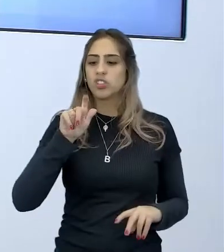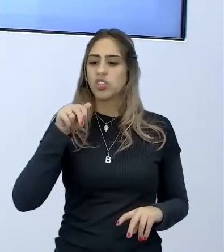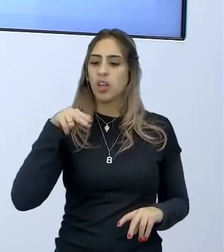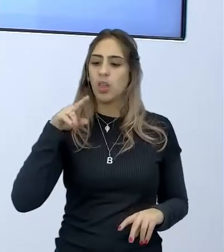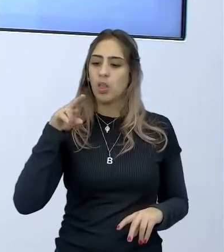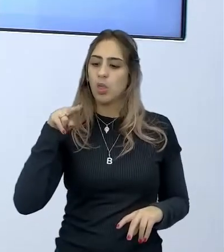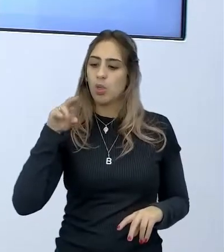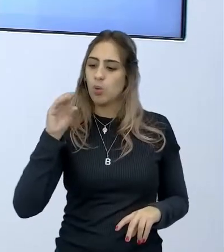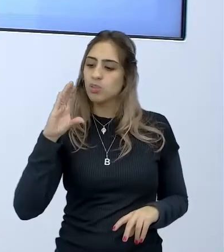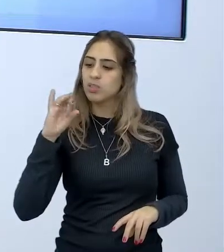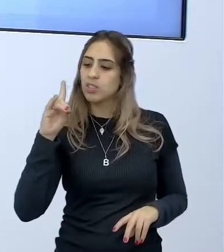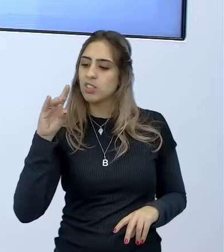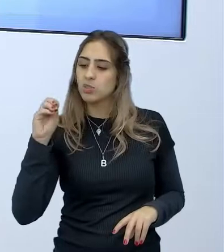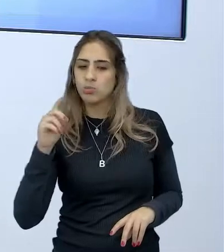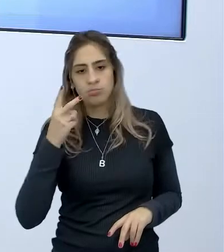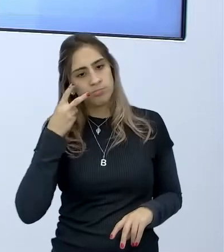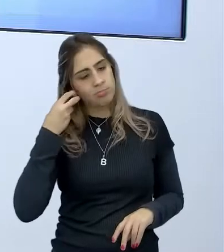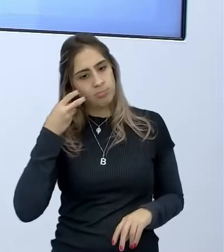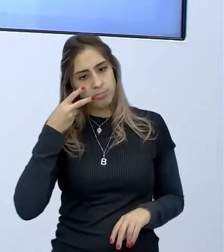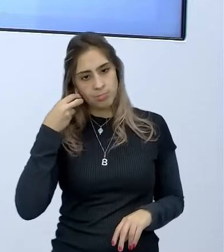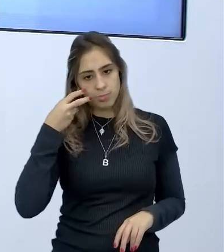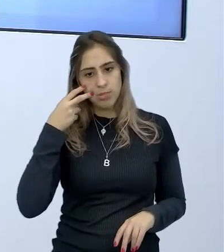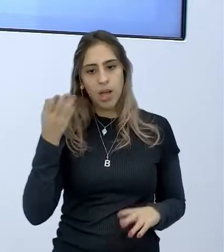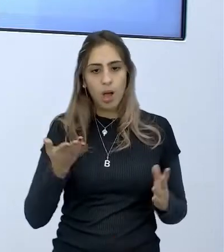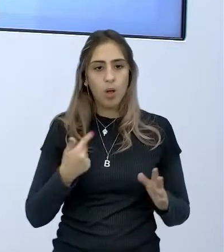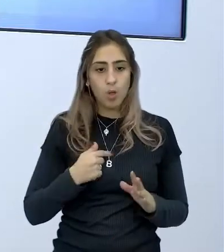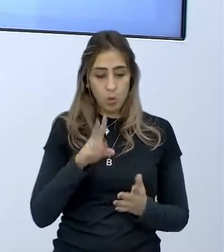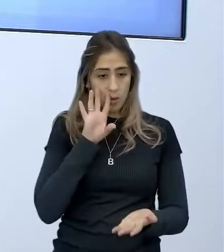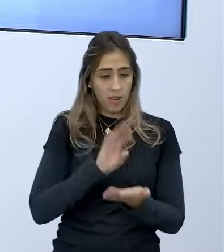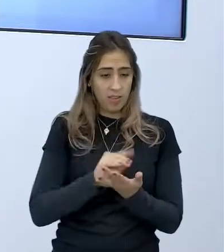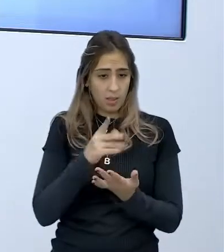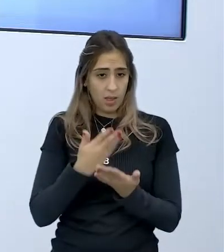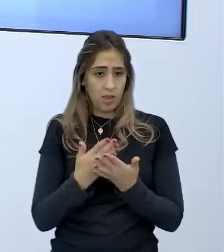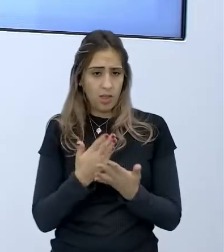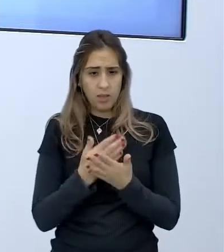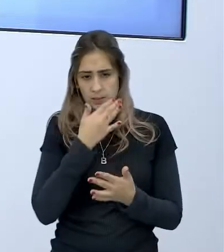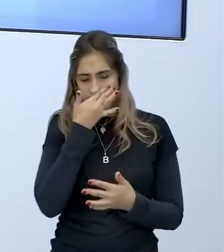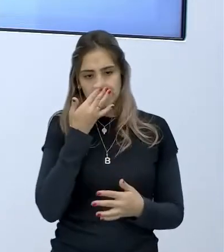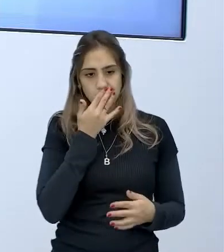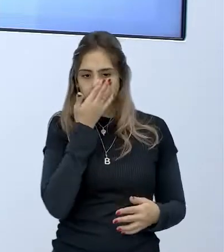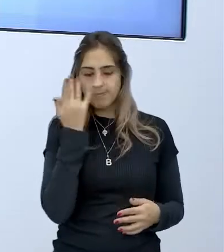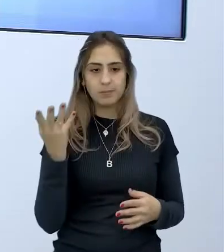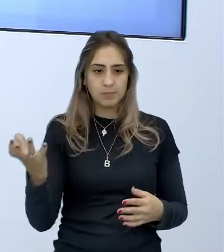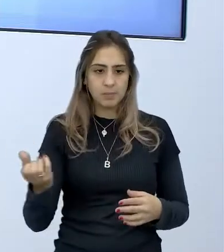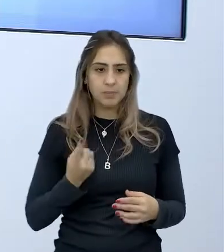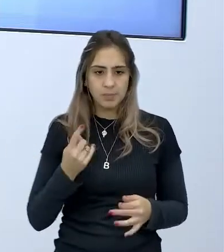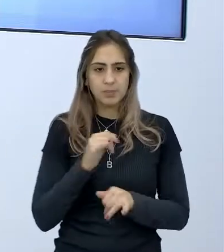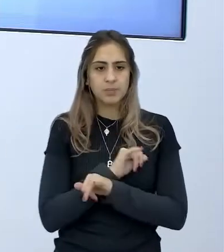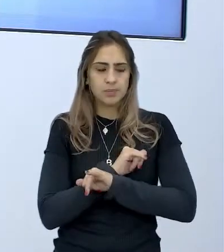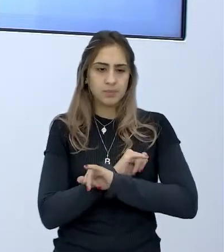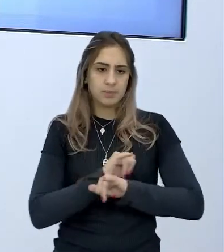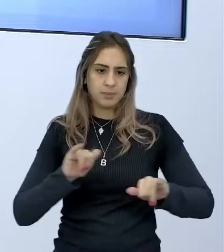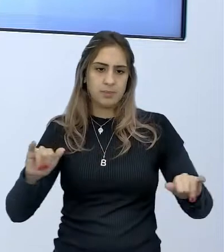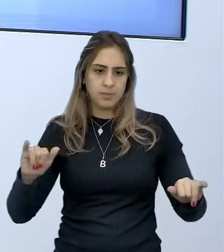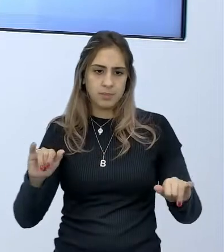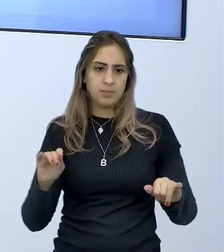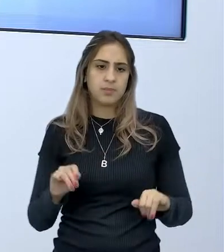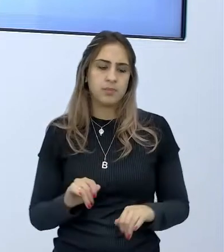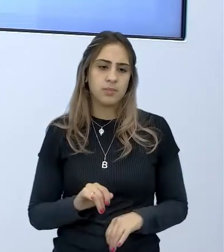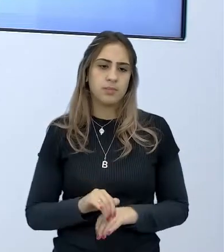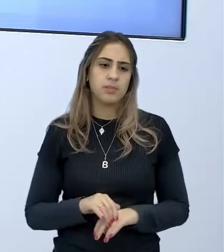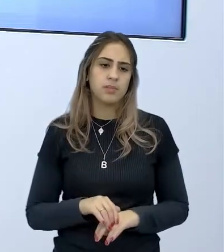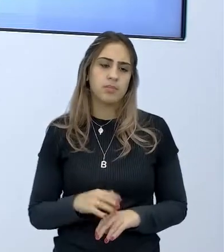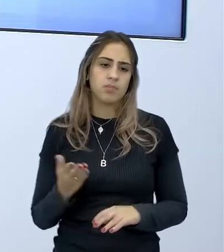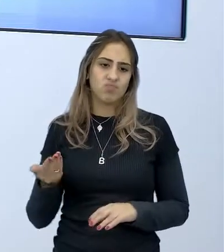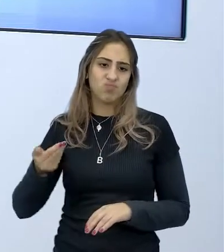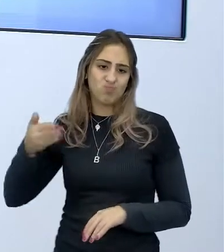indígena, né? Hoje, nesse momento em que eu estou gravando essa aula, a gente recebeu notícias, né? Como se tivesse